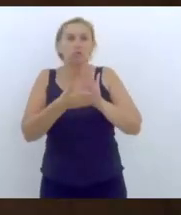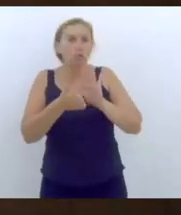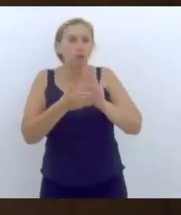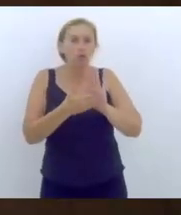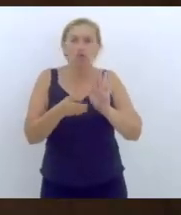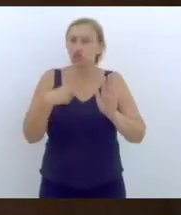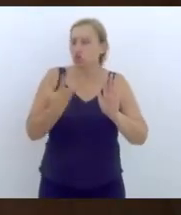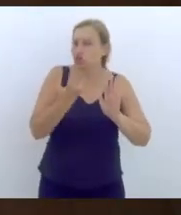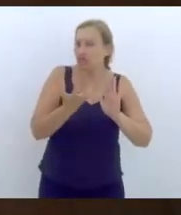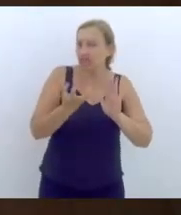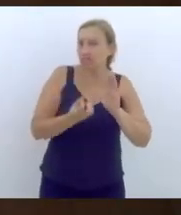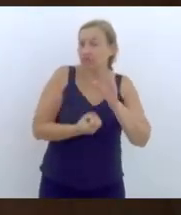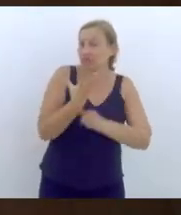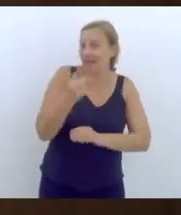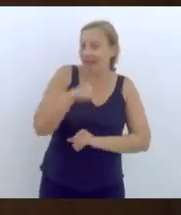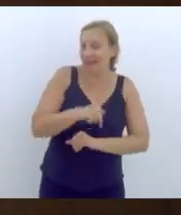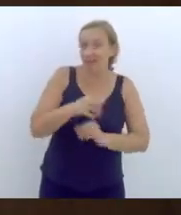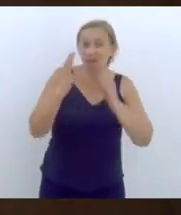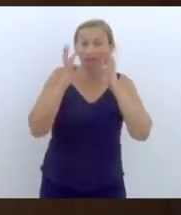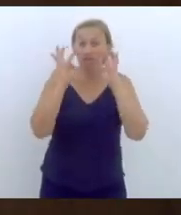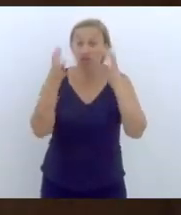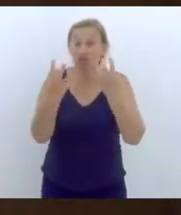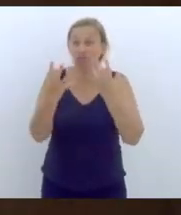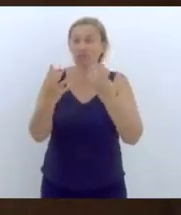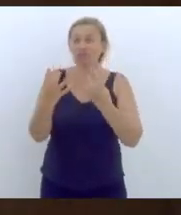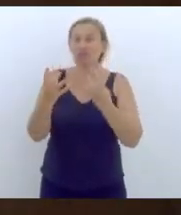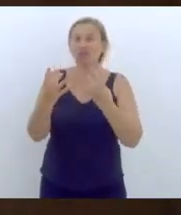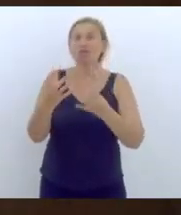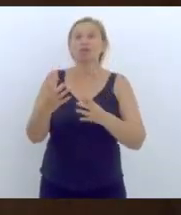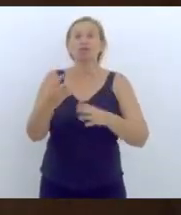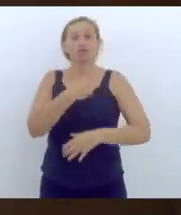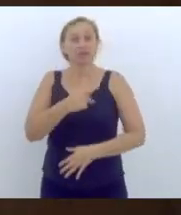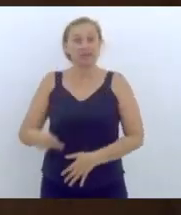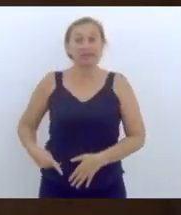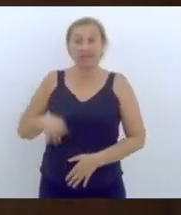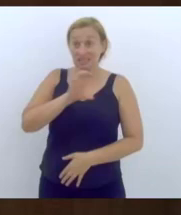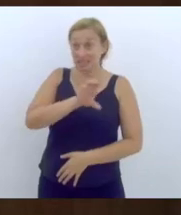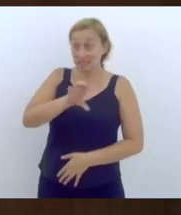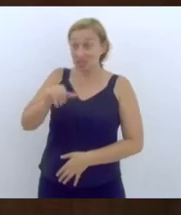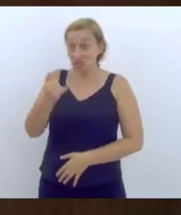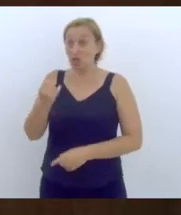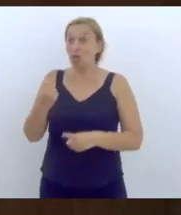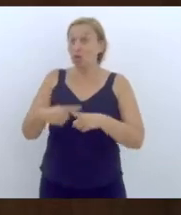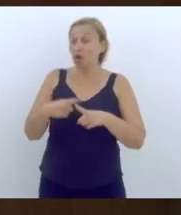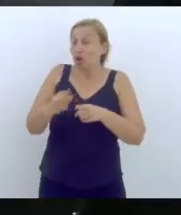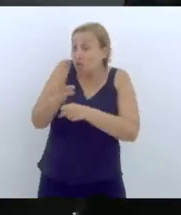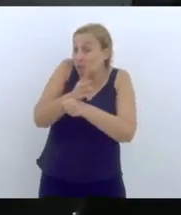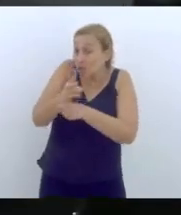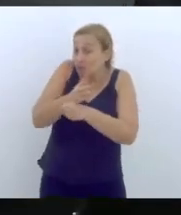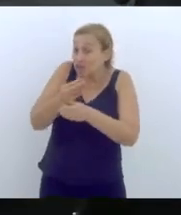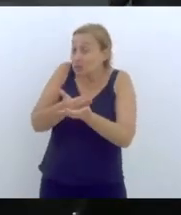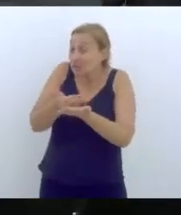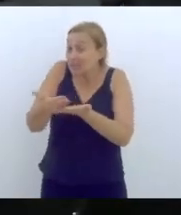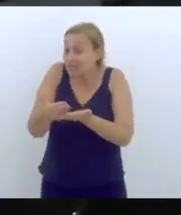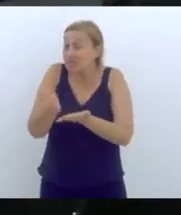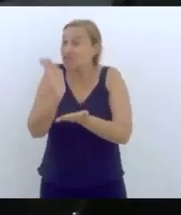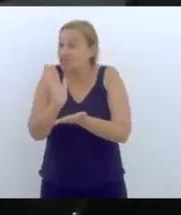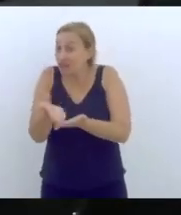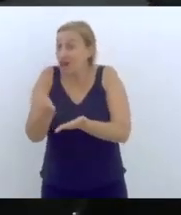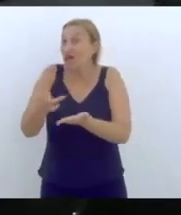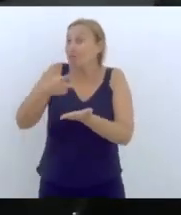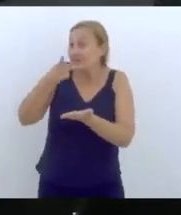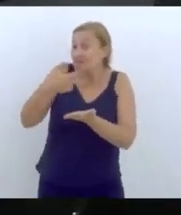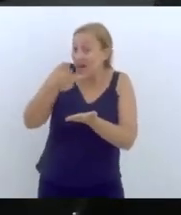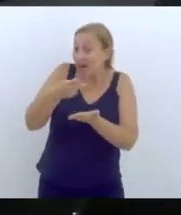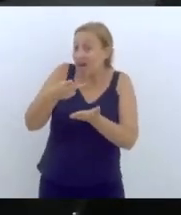tentou construir aqui, e chamo a atenção do presidente da CCJ, pois o procurei no início do plenário justamente para tentar